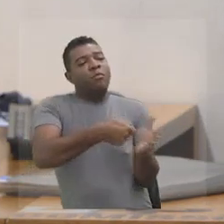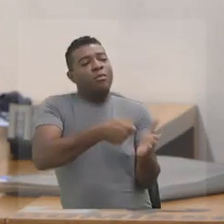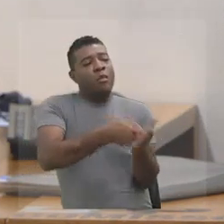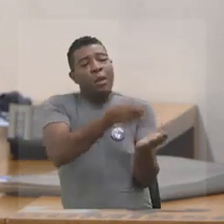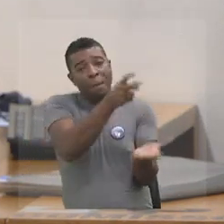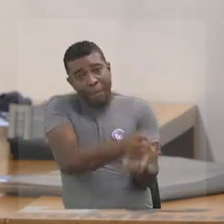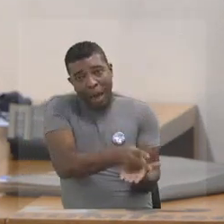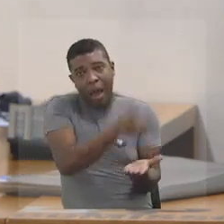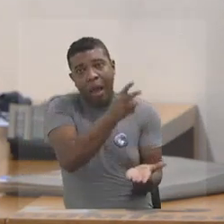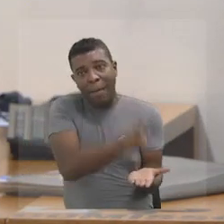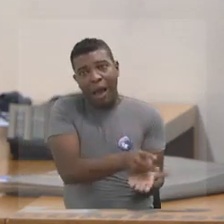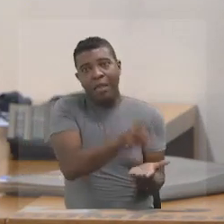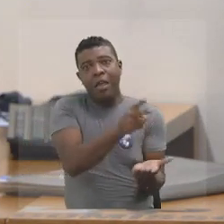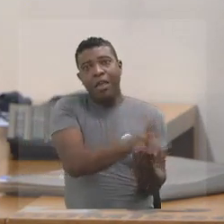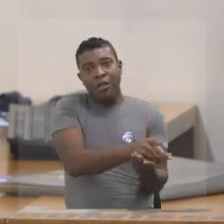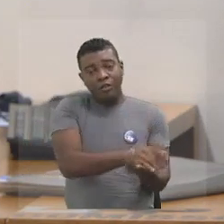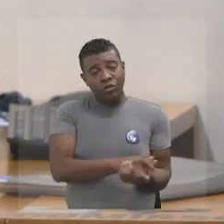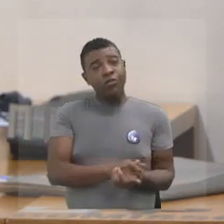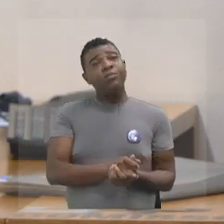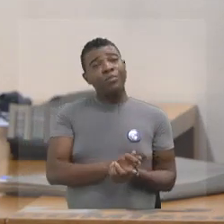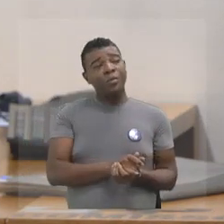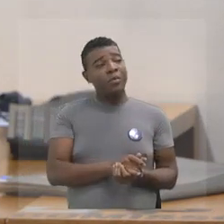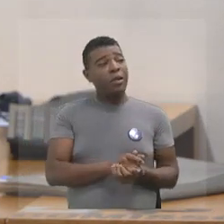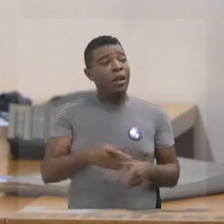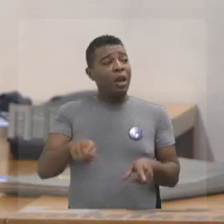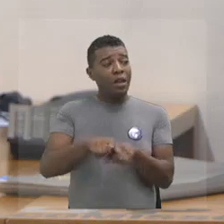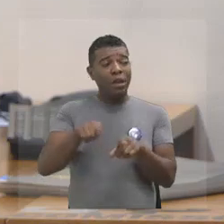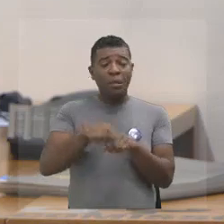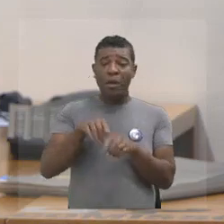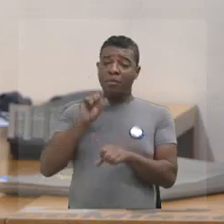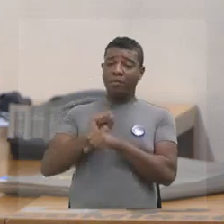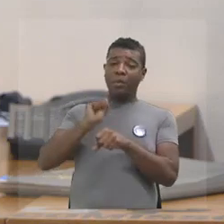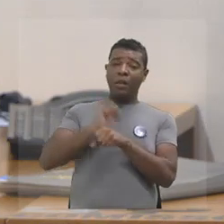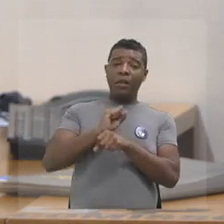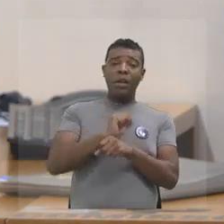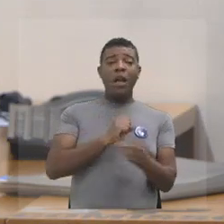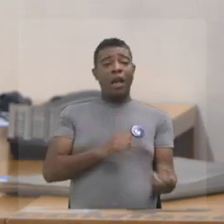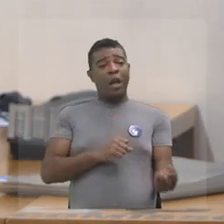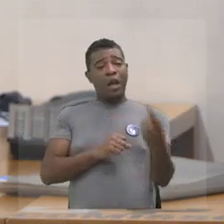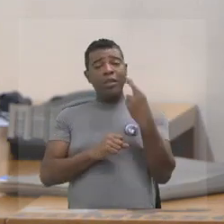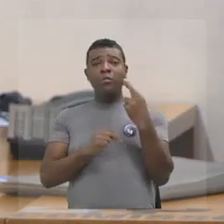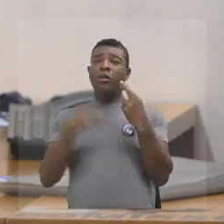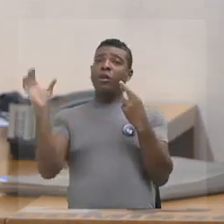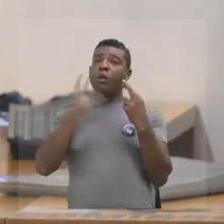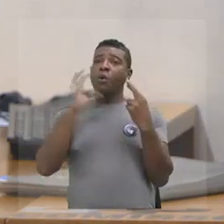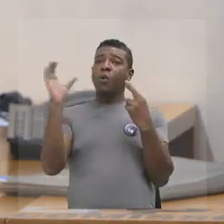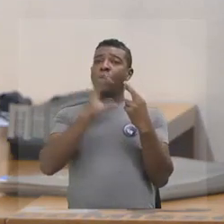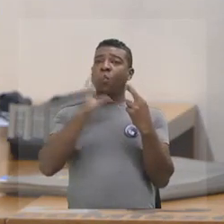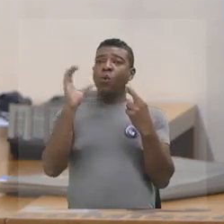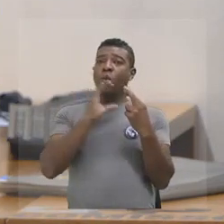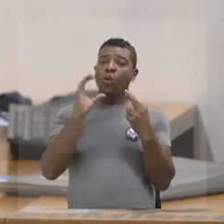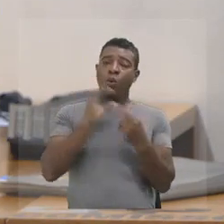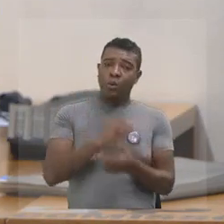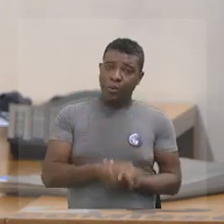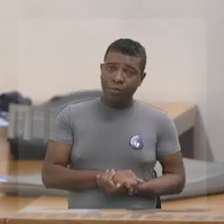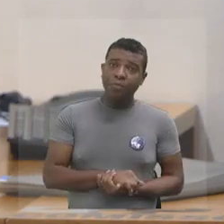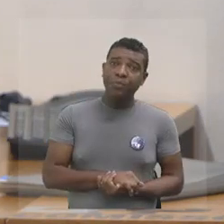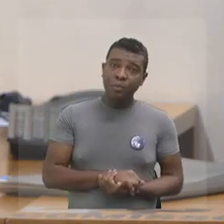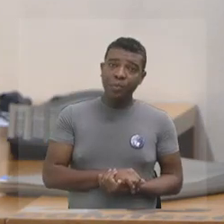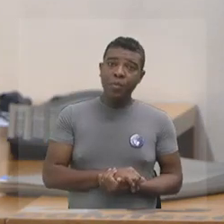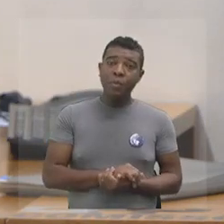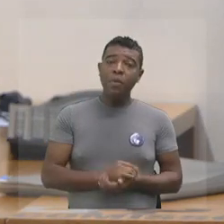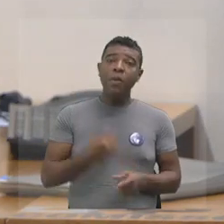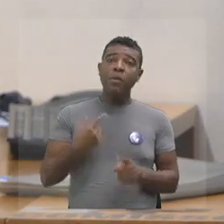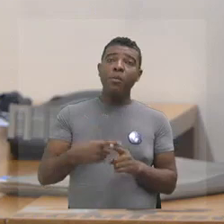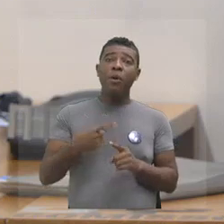e sobretudo Uma expectativa de respostas urgentes e porque vários